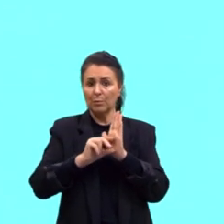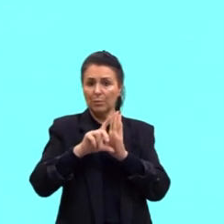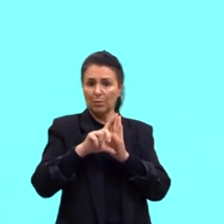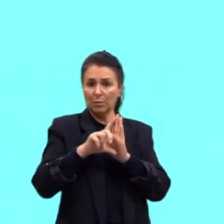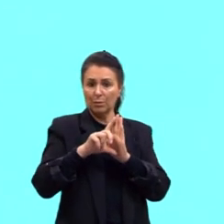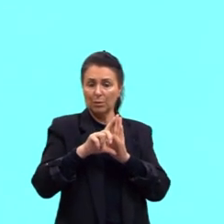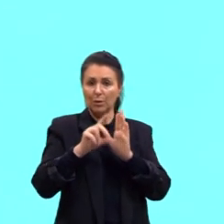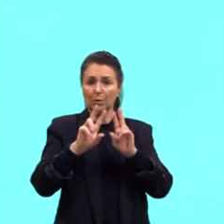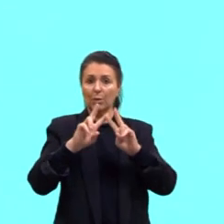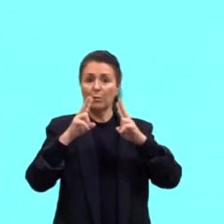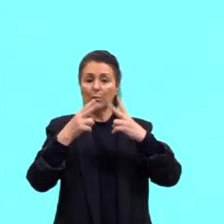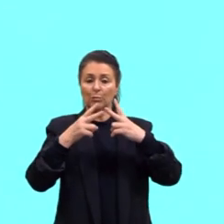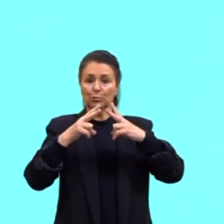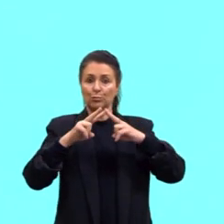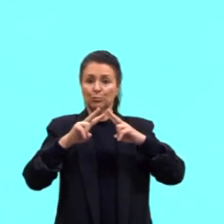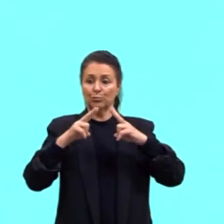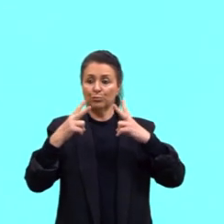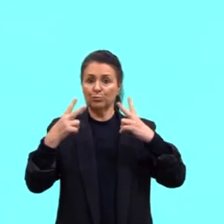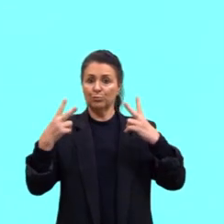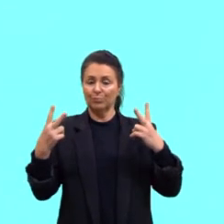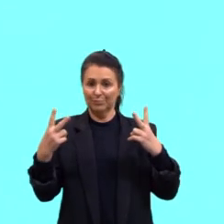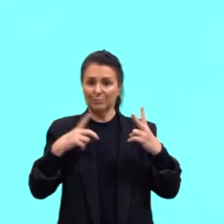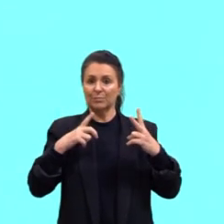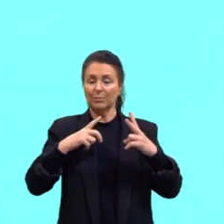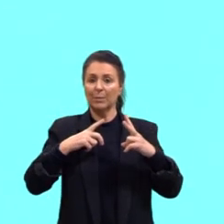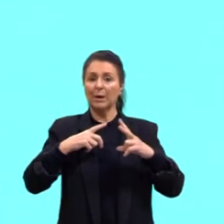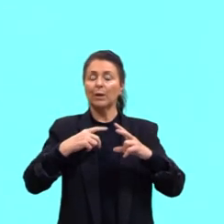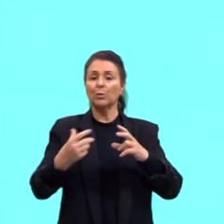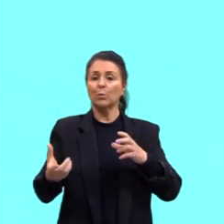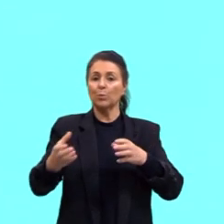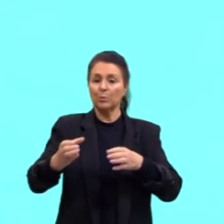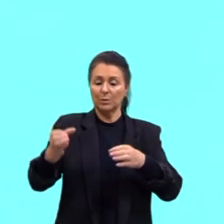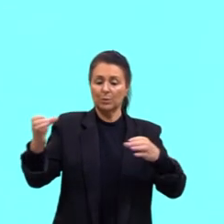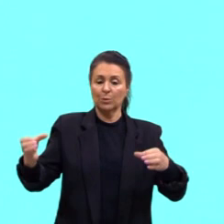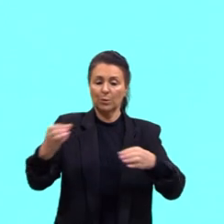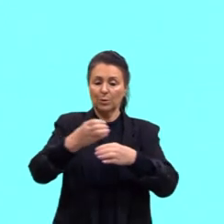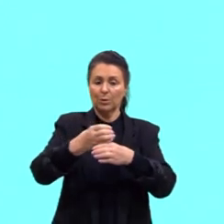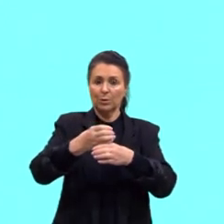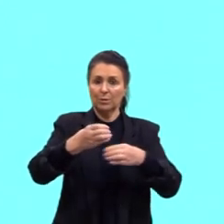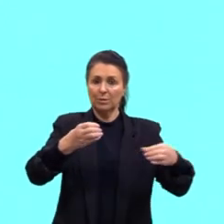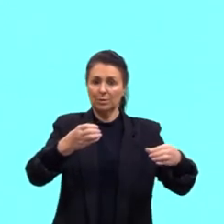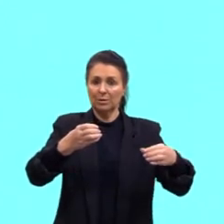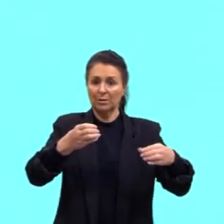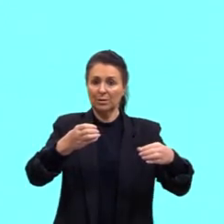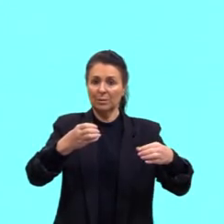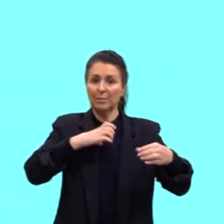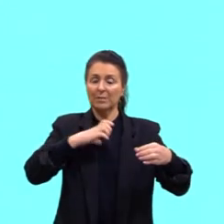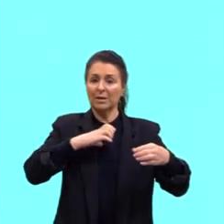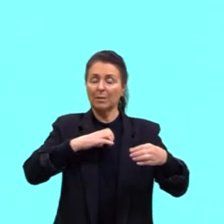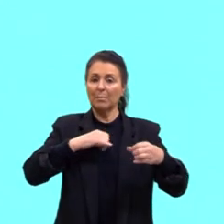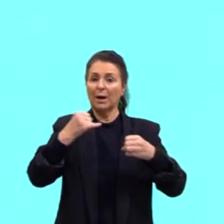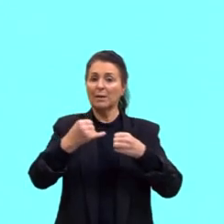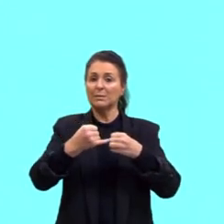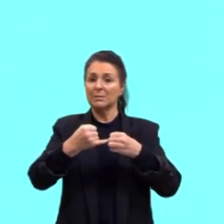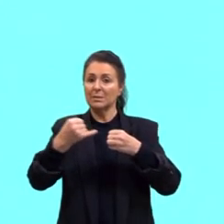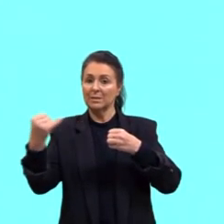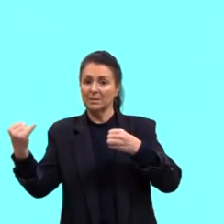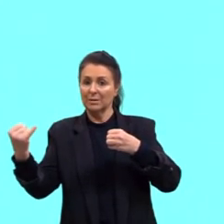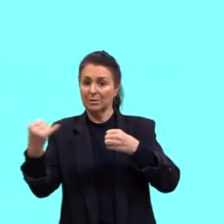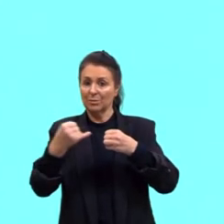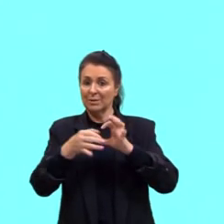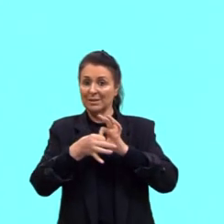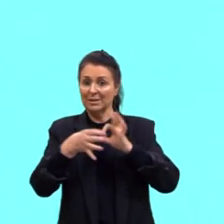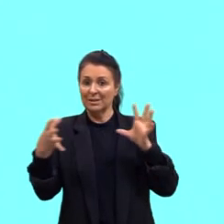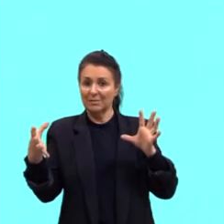volume maior tende a ter uma concentração menor dos reagentes mas eu vou deixar mais e uns porque eles são aquosos